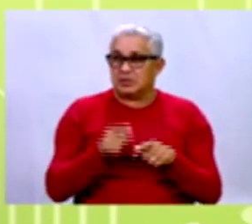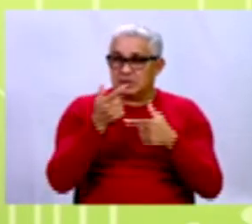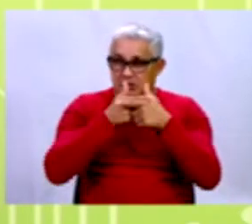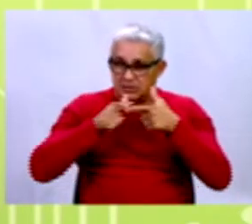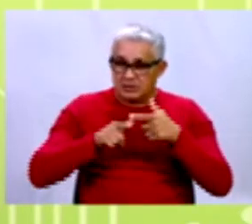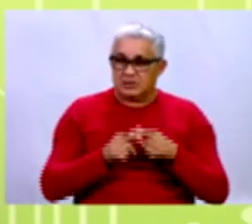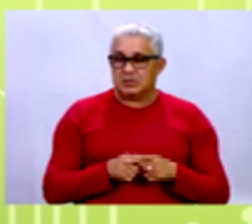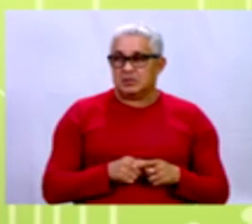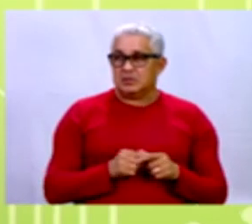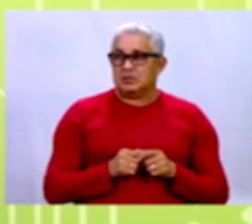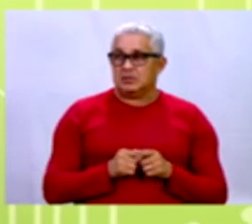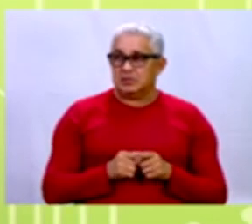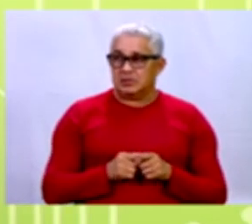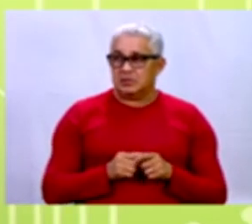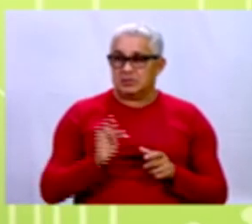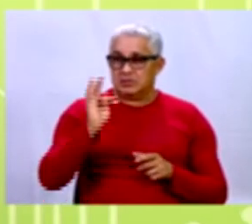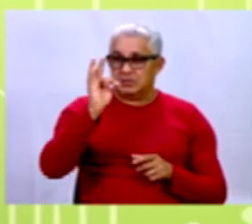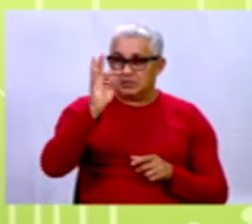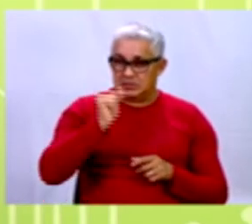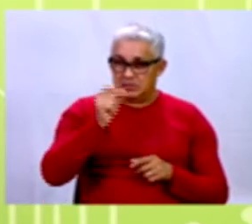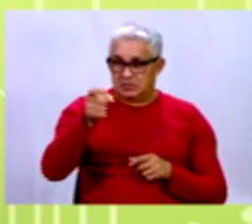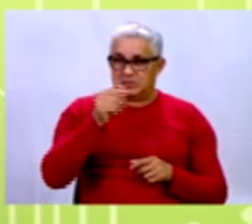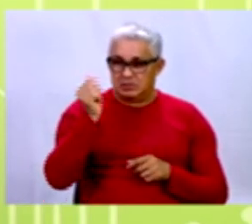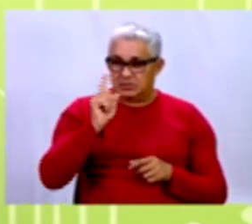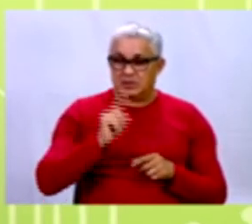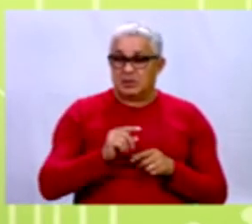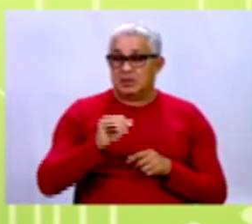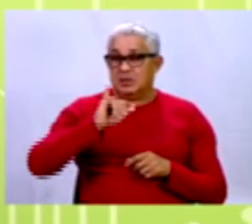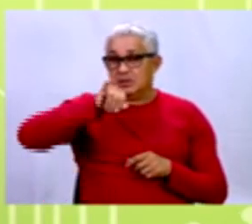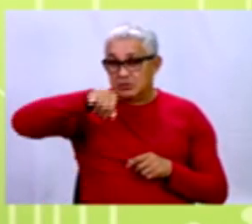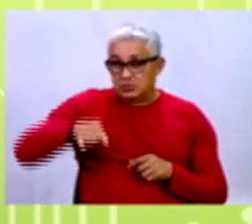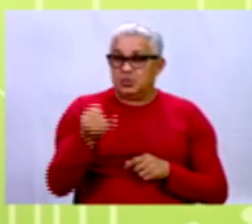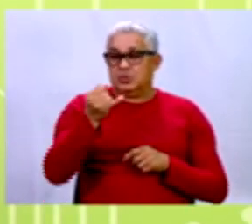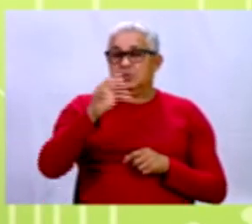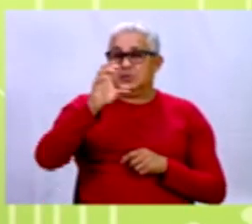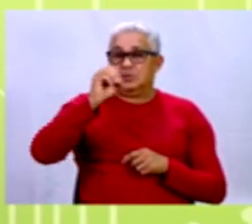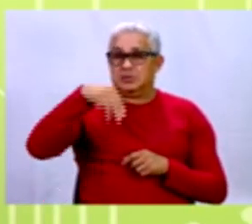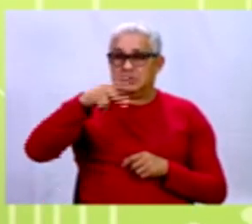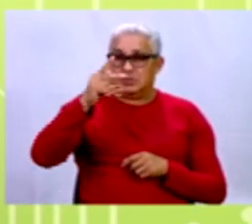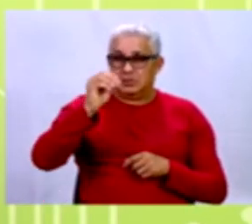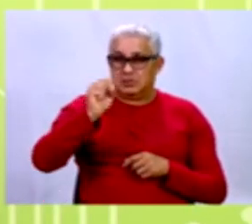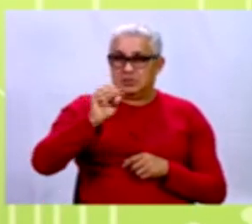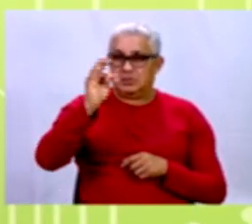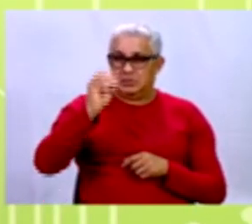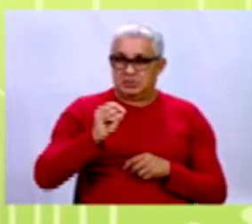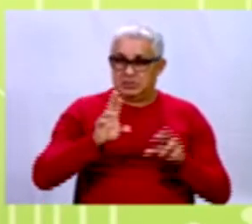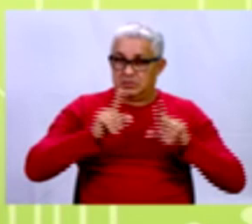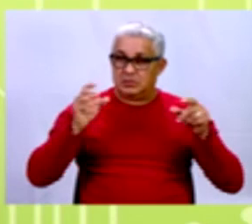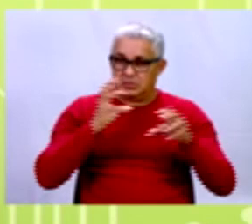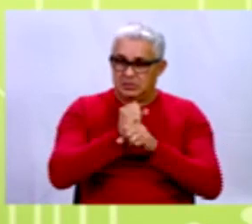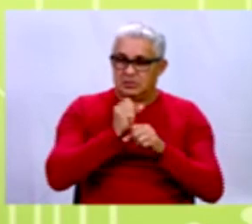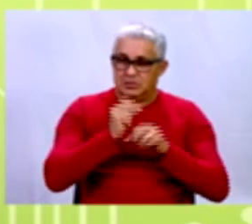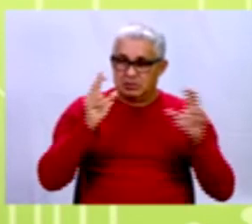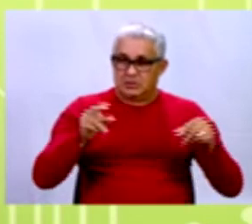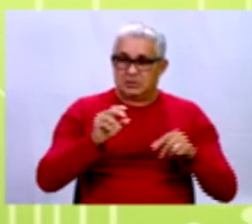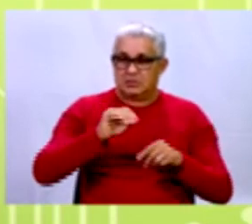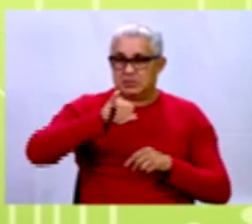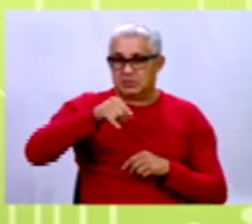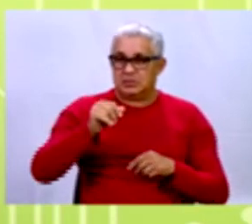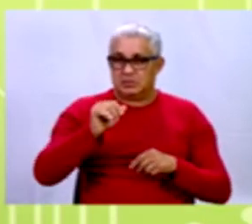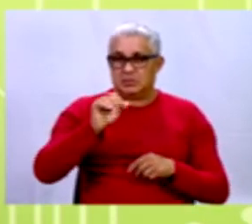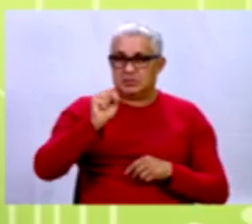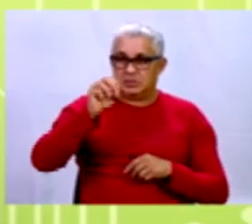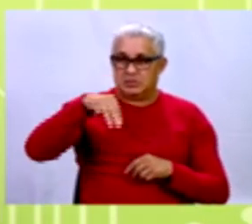da taxa, não, porque na taxa, em juros compostos, a gente tem que fazer uma continha diferente para a gente poder dividir, né? Não é igual ao juros simples. Mas